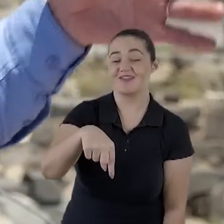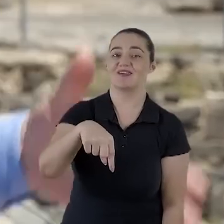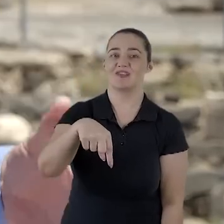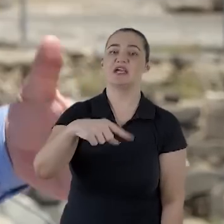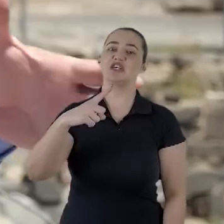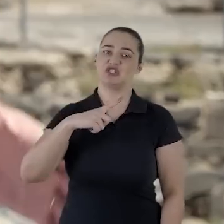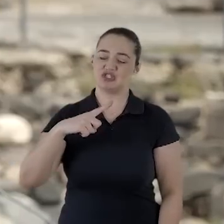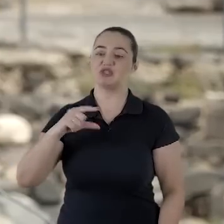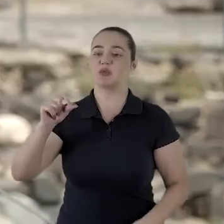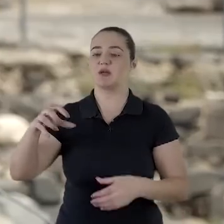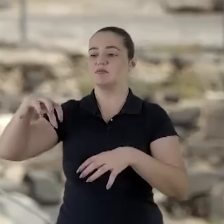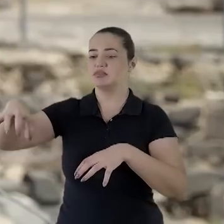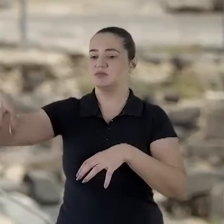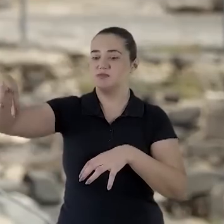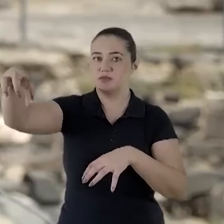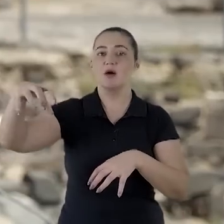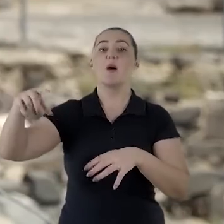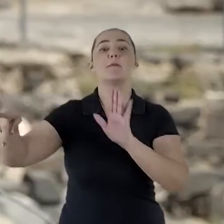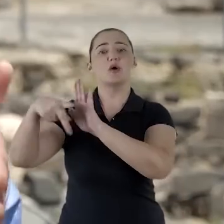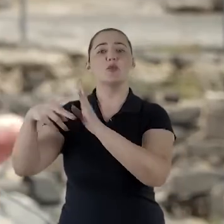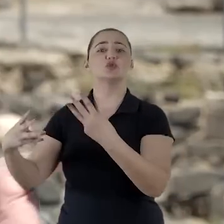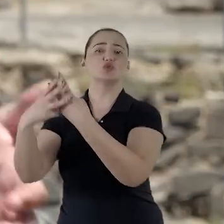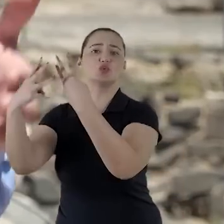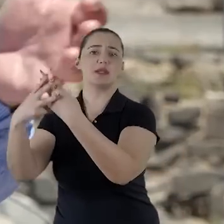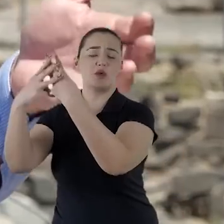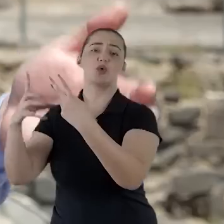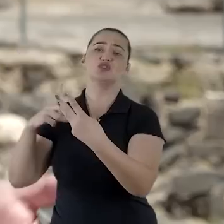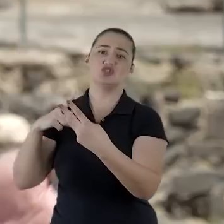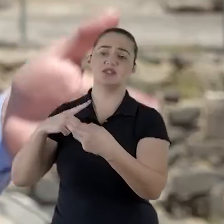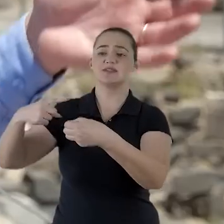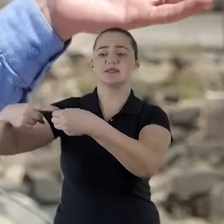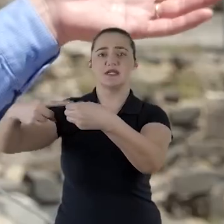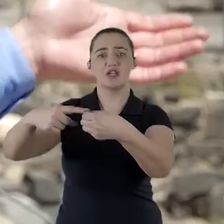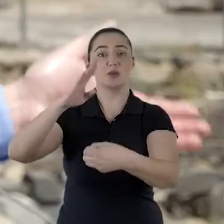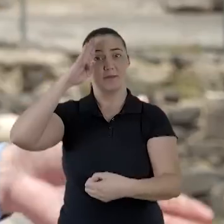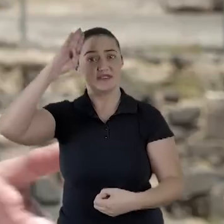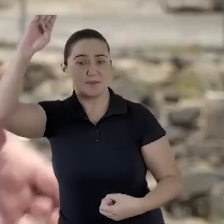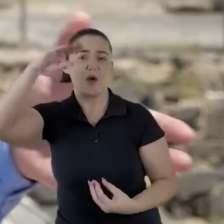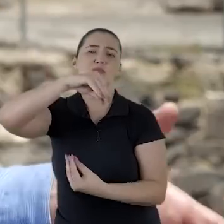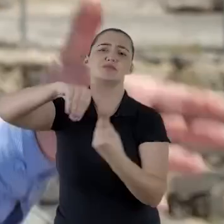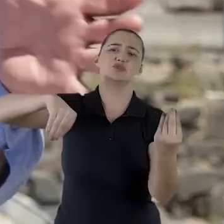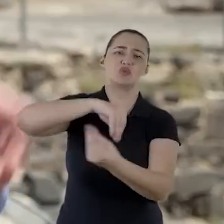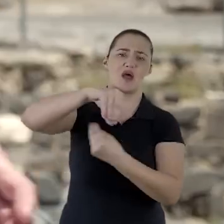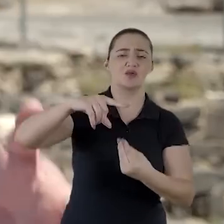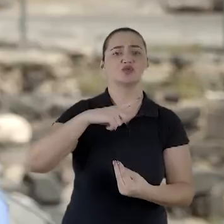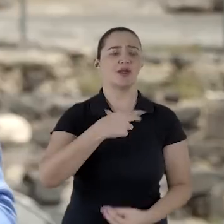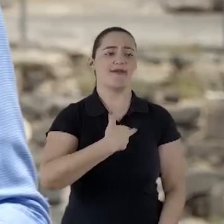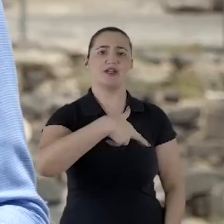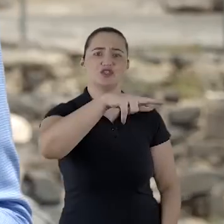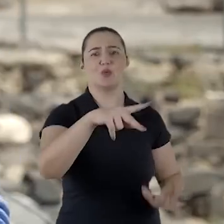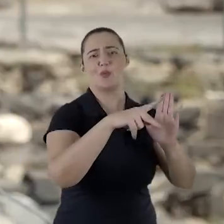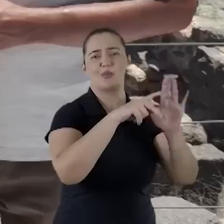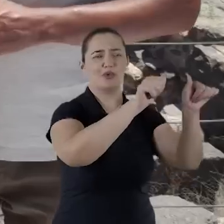Tinha vila de judeus em volta e as cidades principais que eram misturadas com pagãos, judeus e outras pessoas que iam